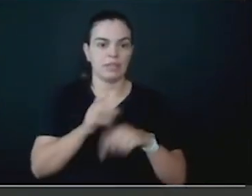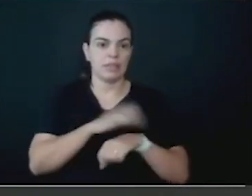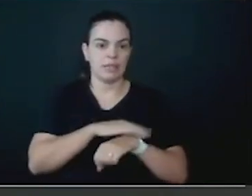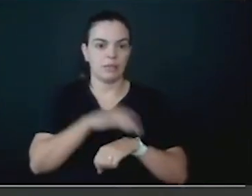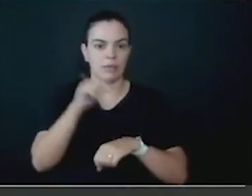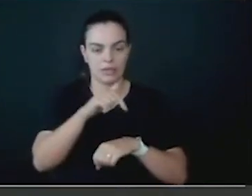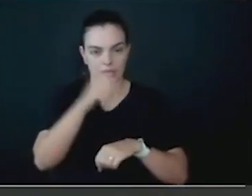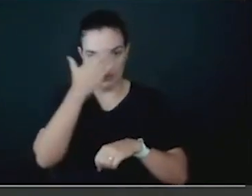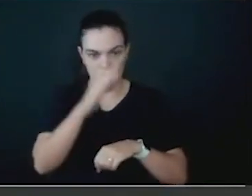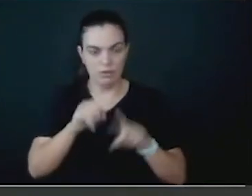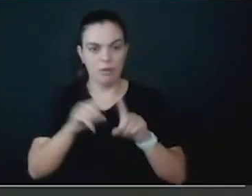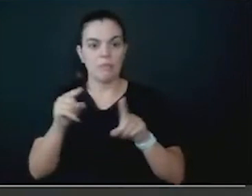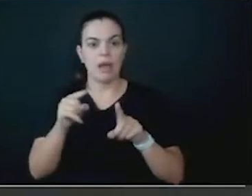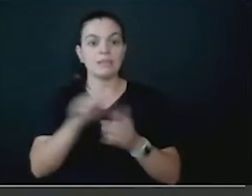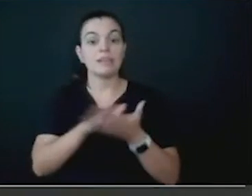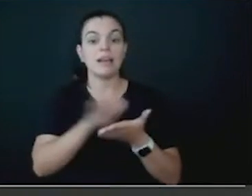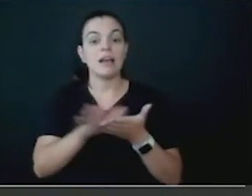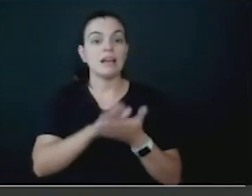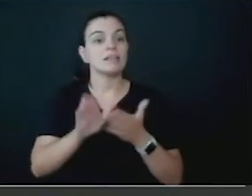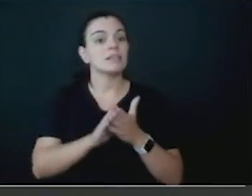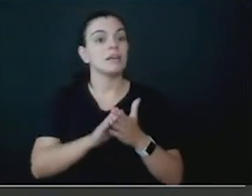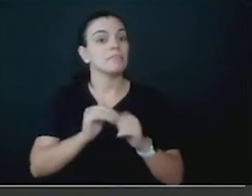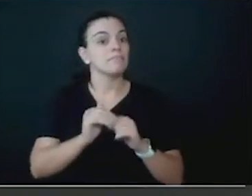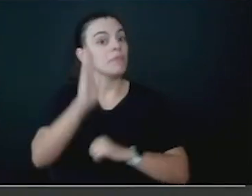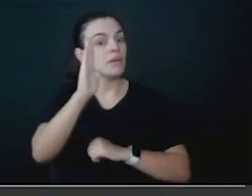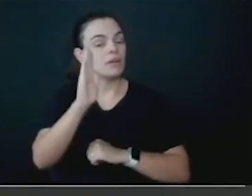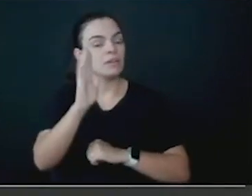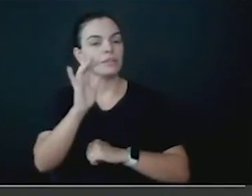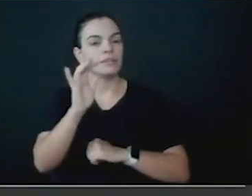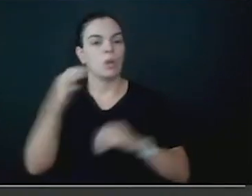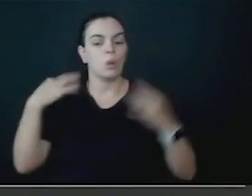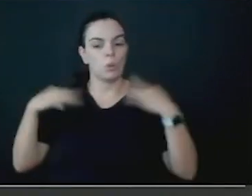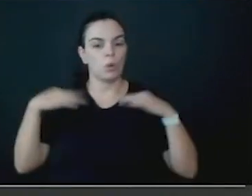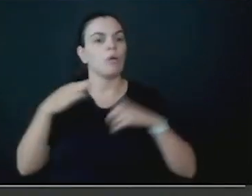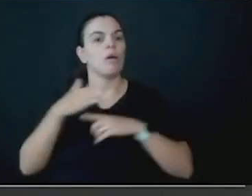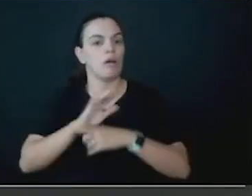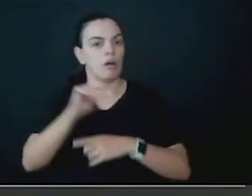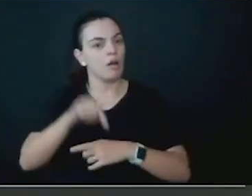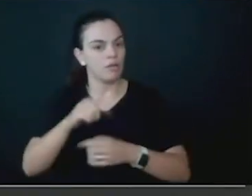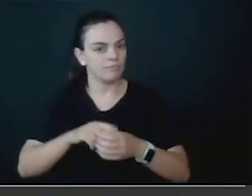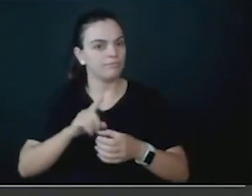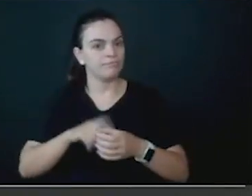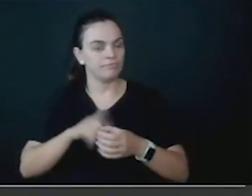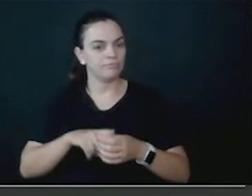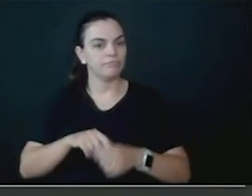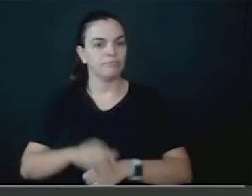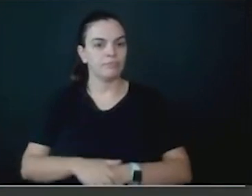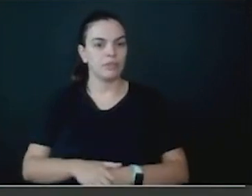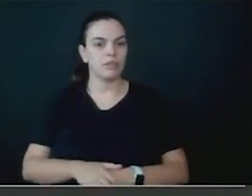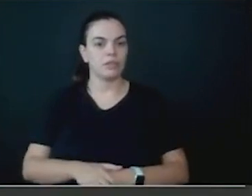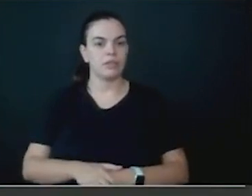diz respeito ao desenvolvimento econômico, o turismo vem ajudando a cidade bastante. Chegar a 15 roteiros segmentados, a gente já está